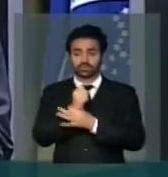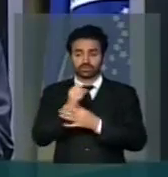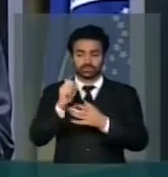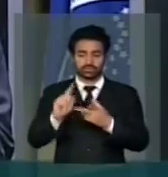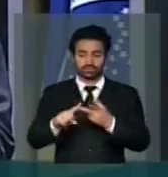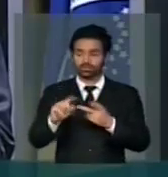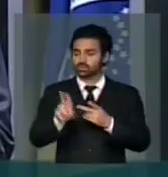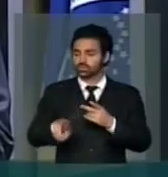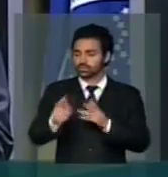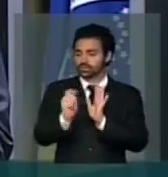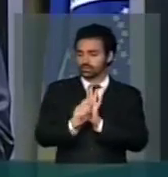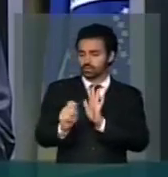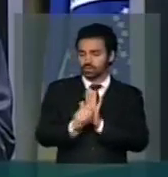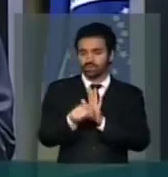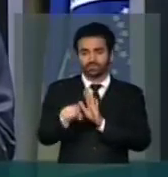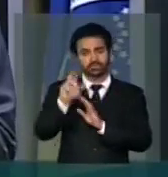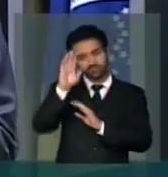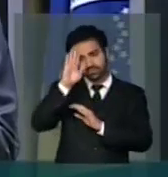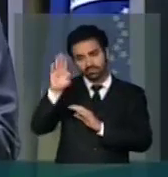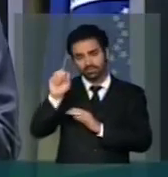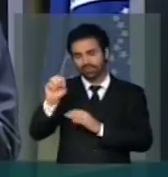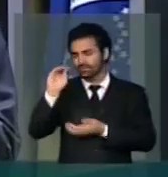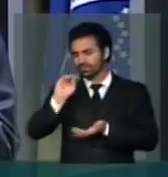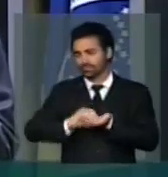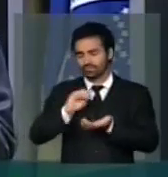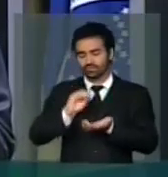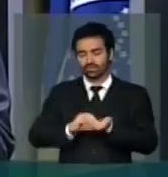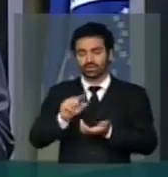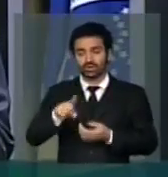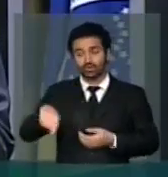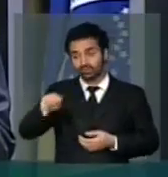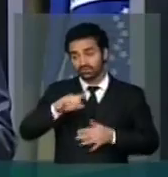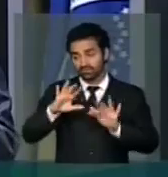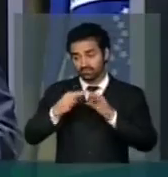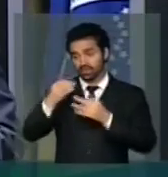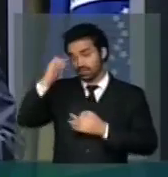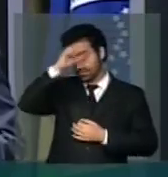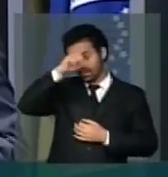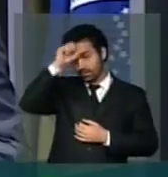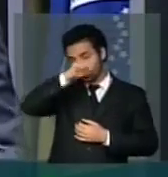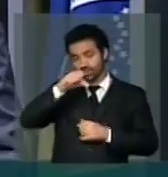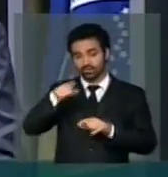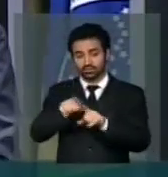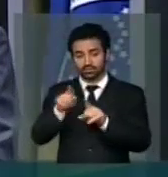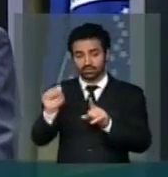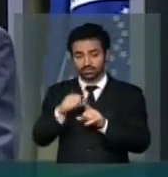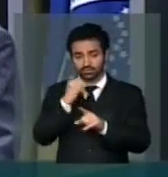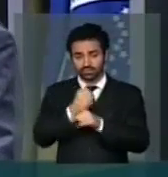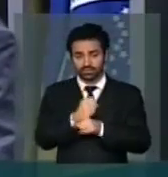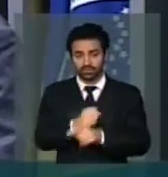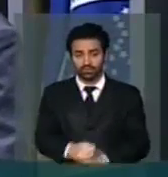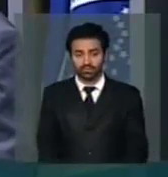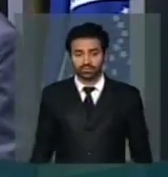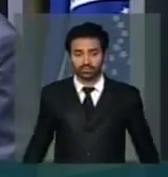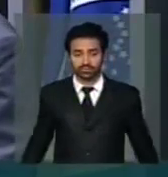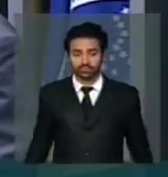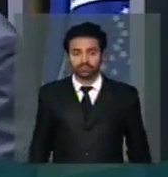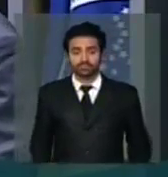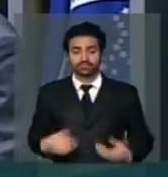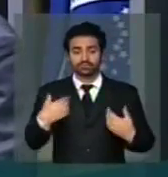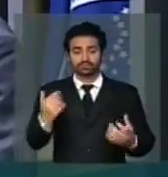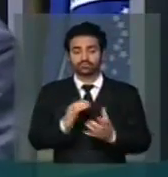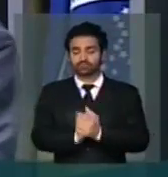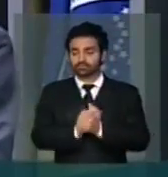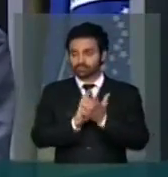uso de drogas e, principalmente, da carência de conscientização de famílias e da sociedade como um todo. Saudamos